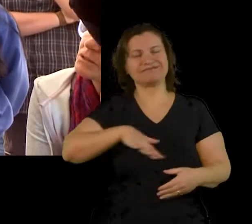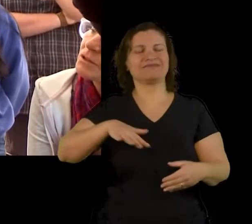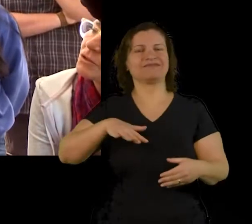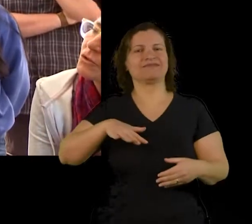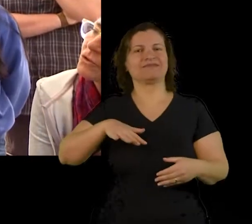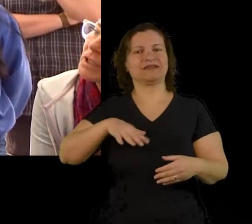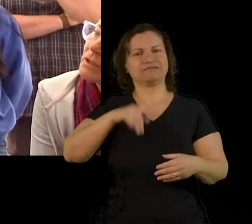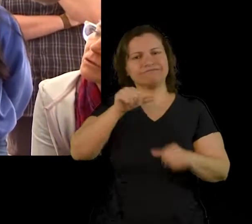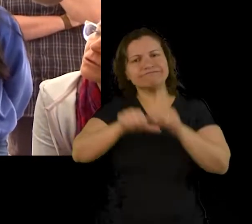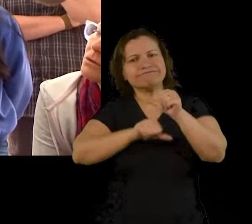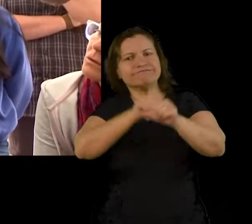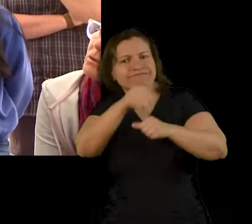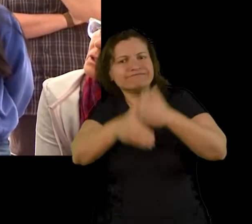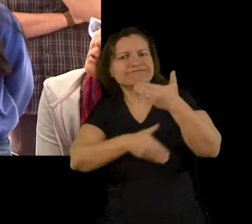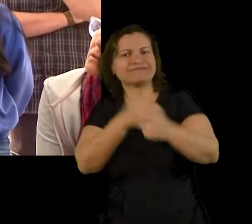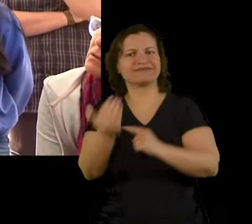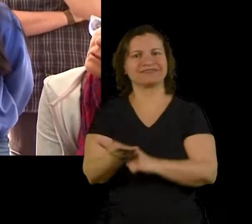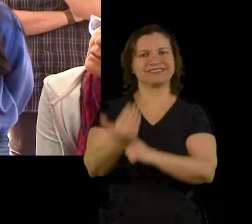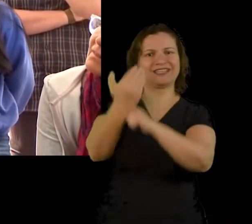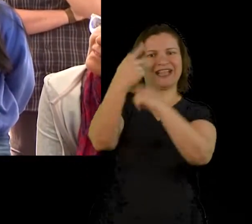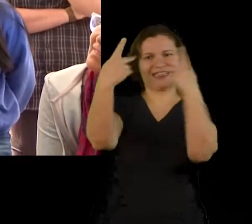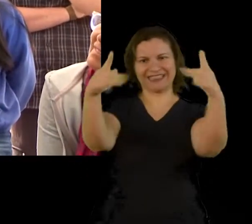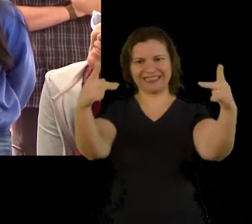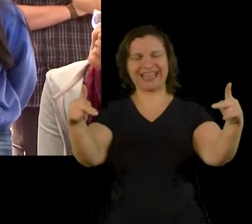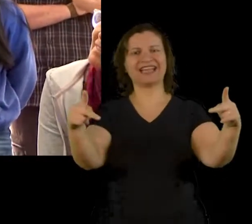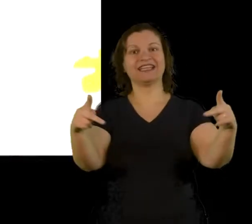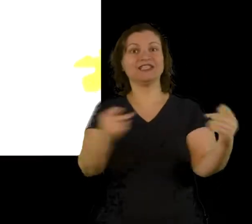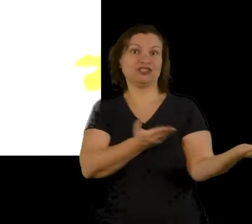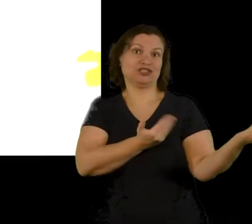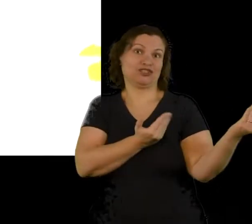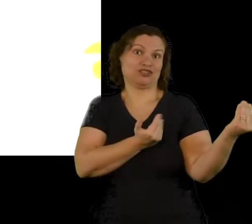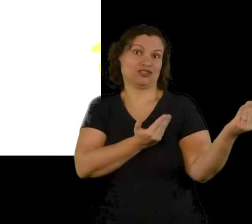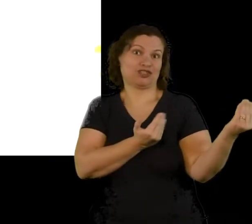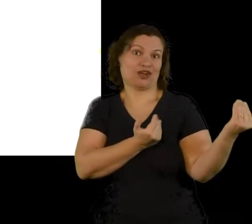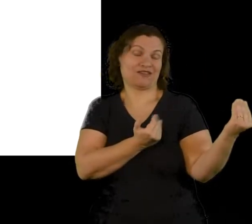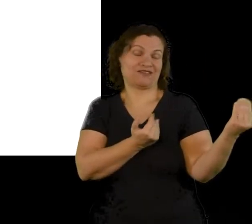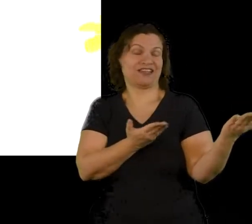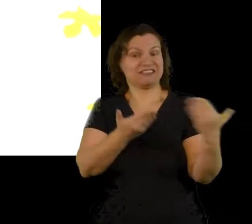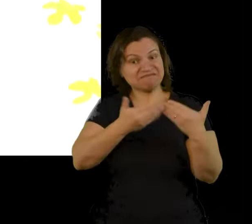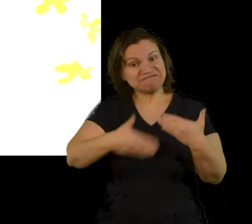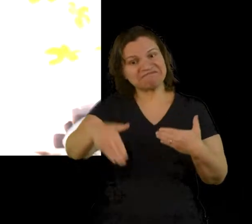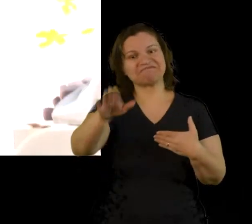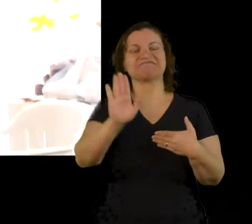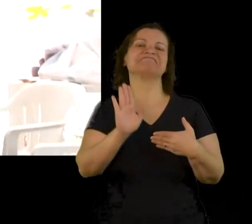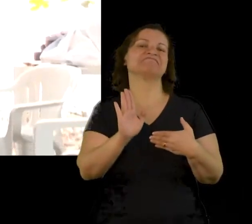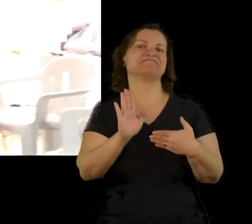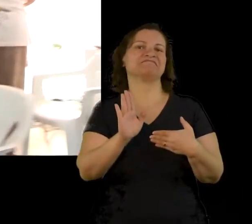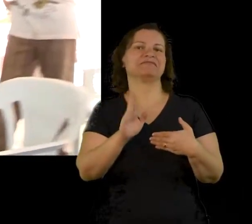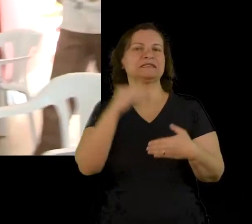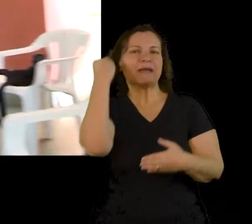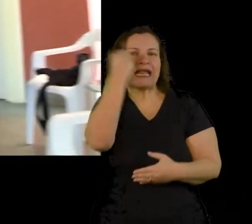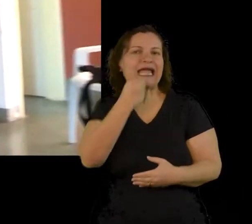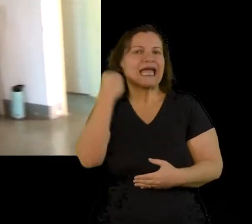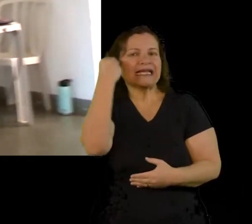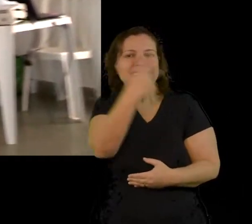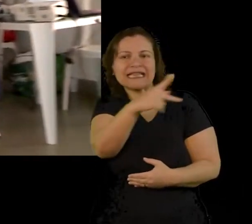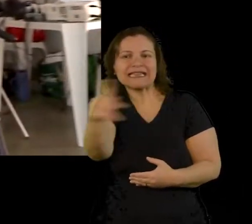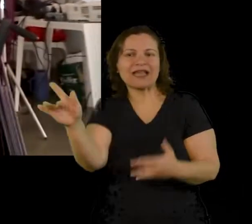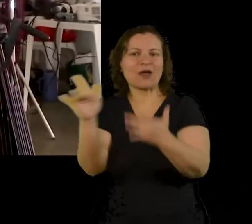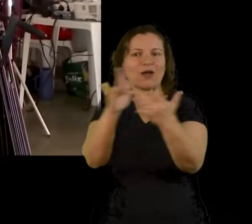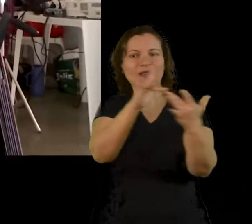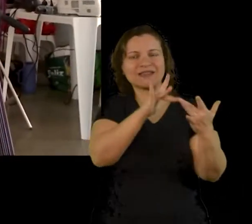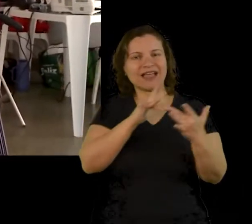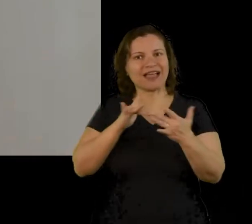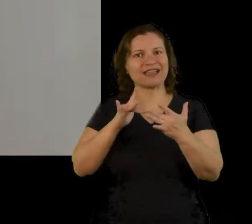nessa transição tecnológica, né, que os jovens, né, a partir da experiência deles em contato,